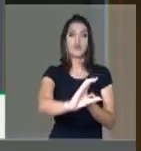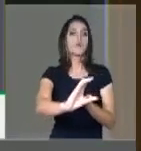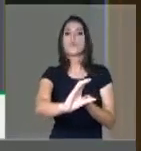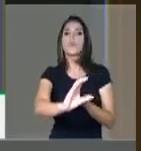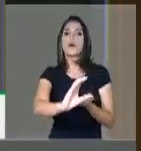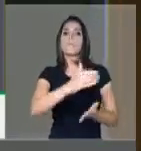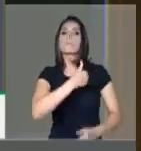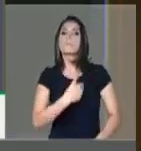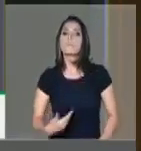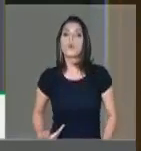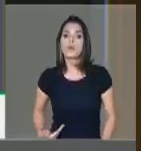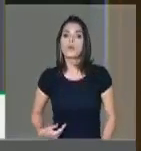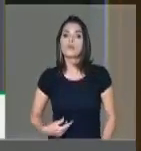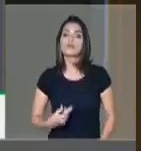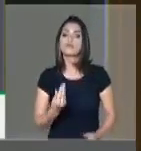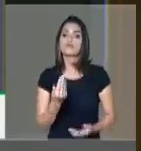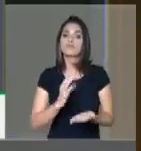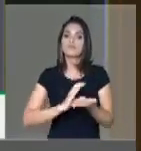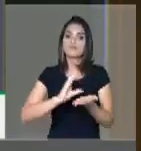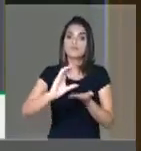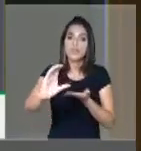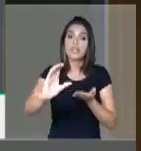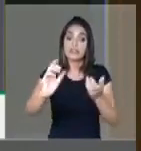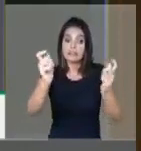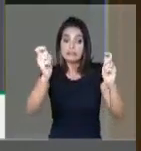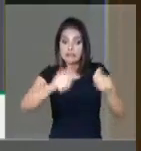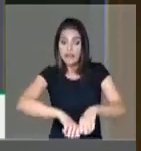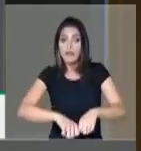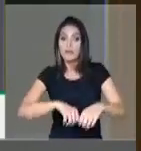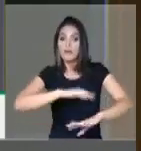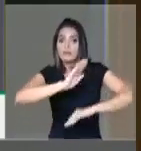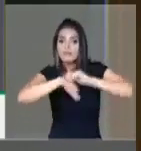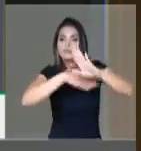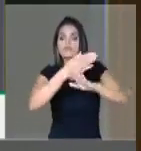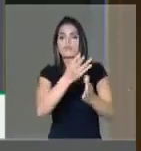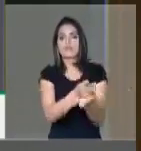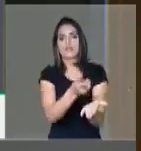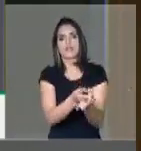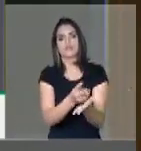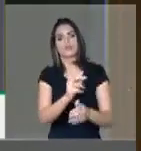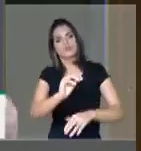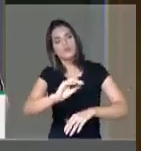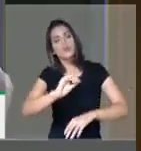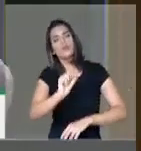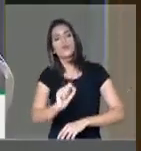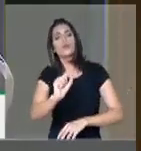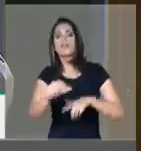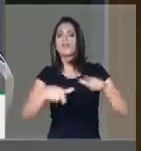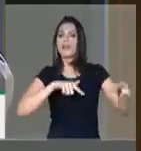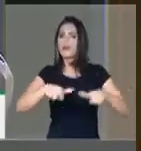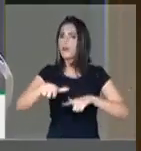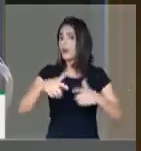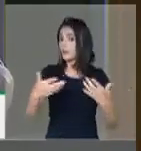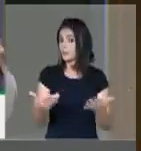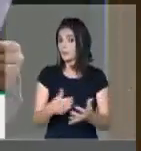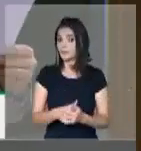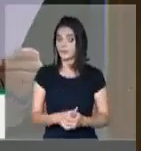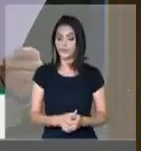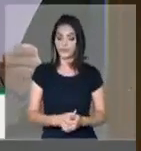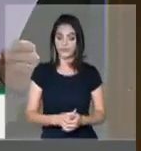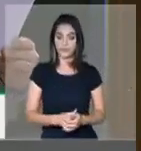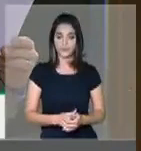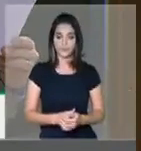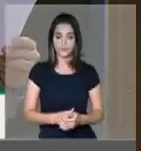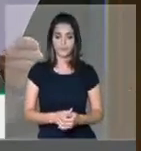na forma e volume de recursos suficientes para a manutenção das suas atividades. Como se